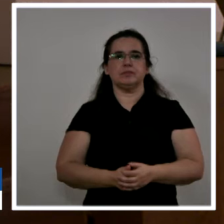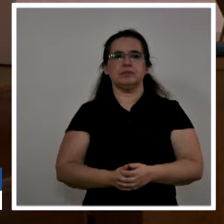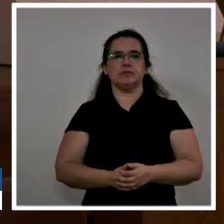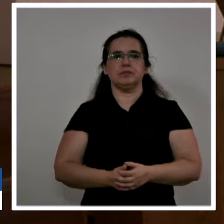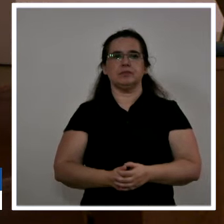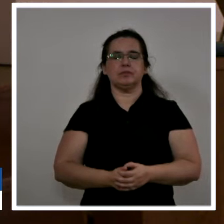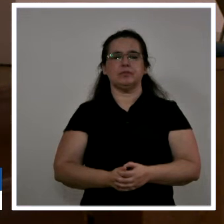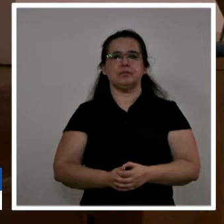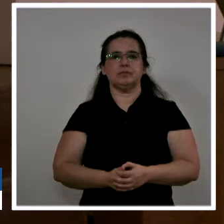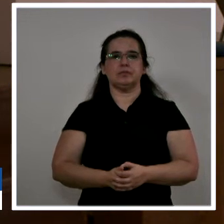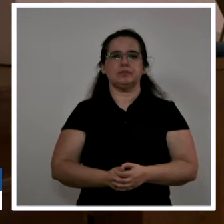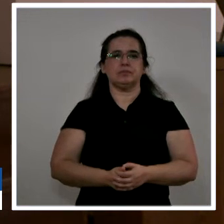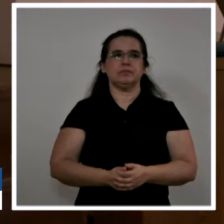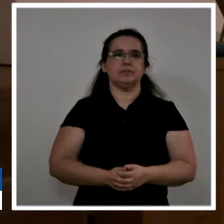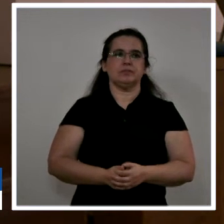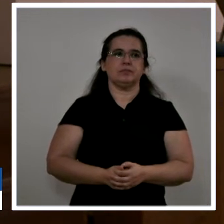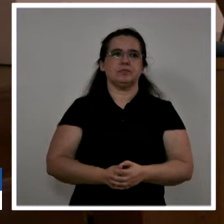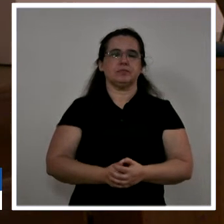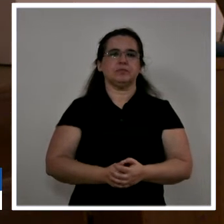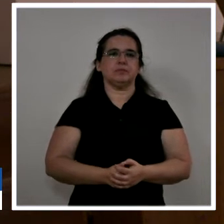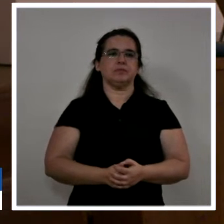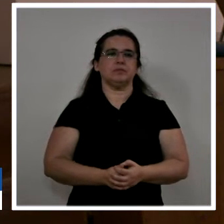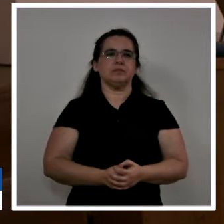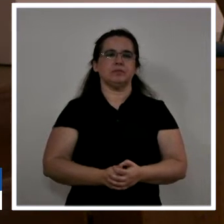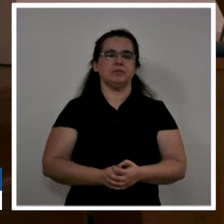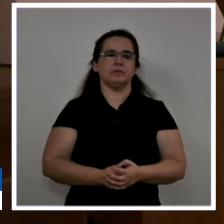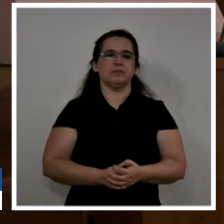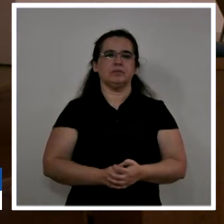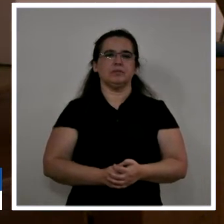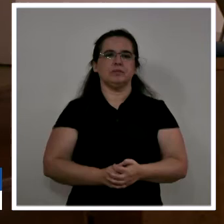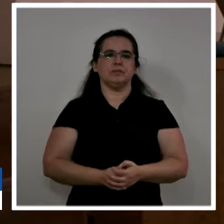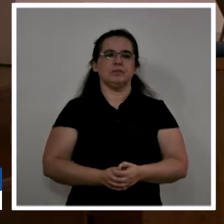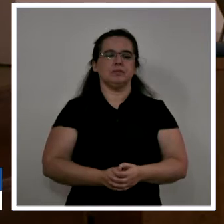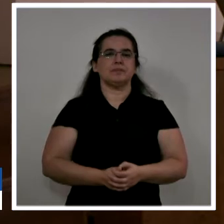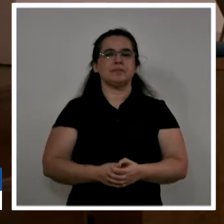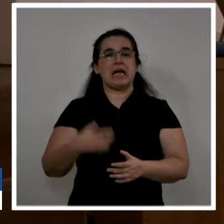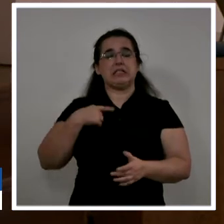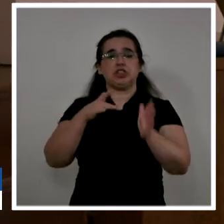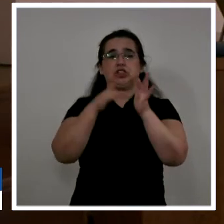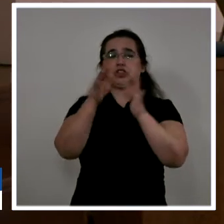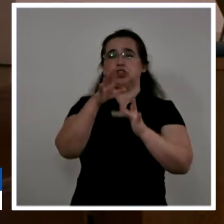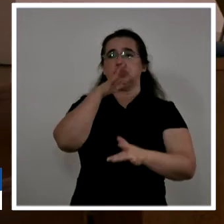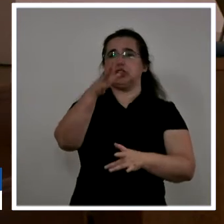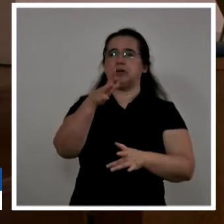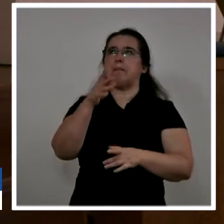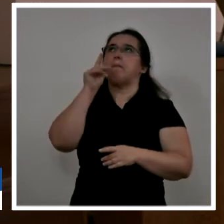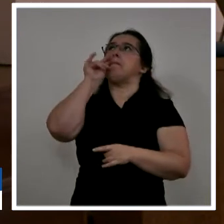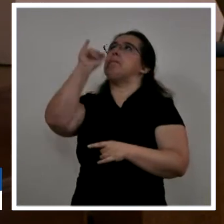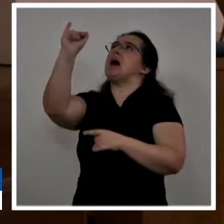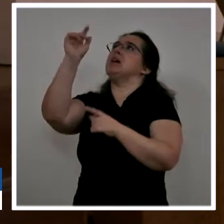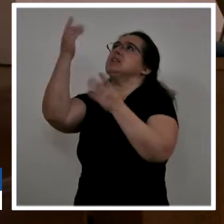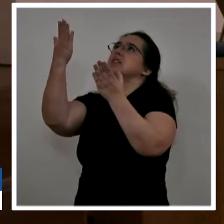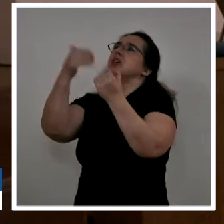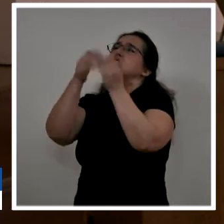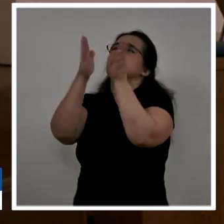cup away from me. Nevertheless, not what I will, but what you will." E ele dizia, "Abba, Pai, todas as